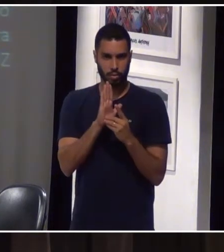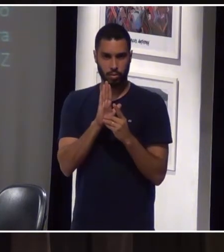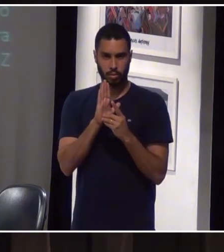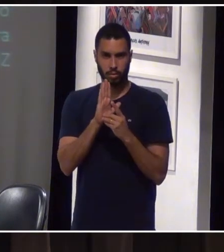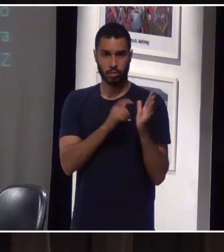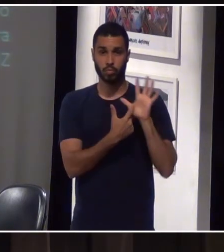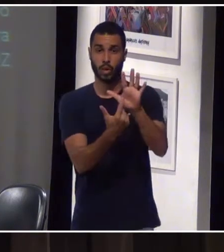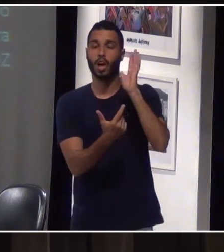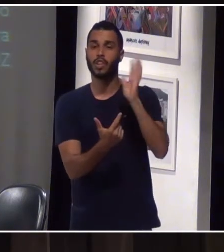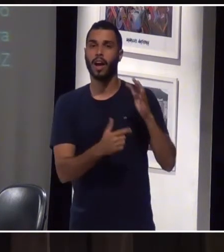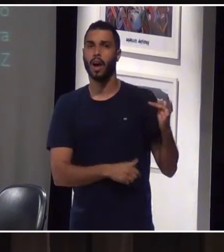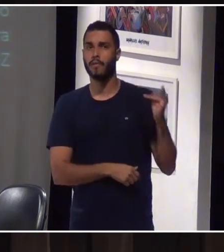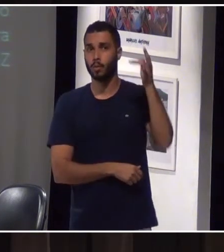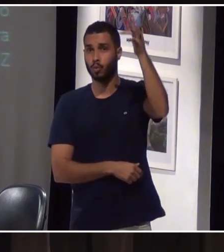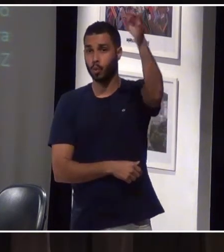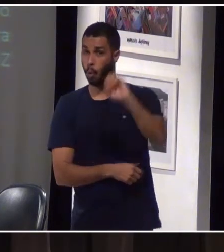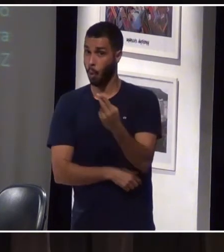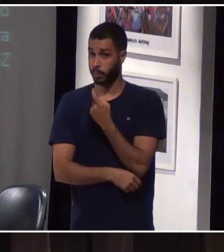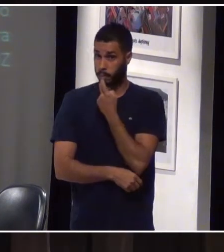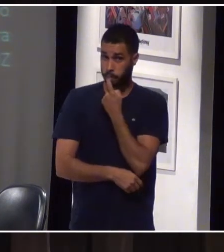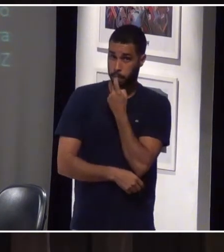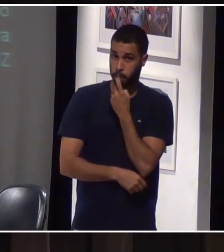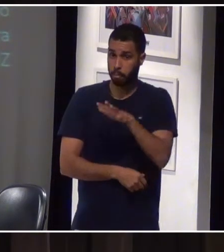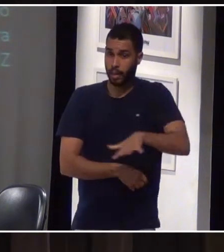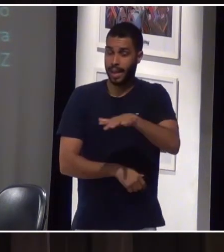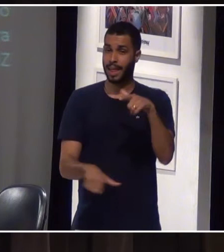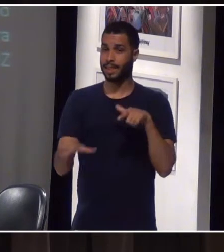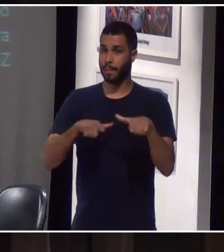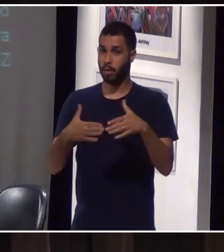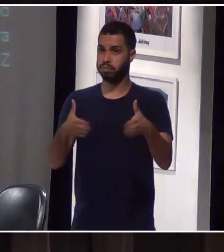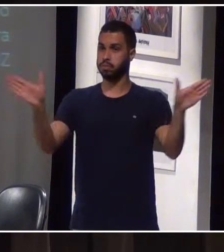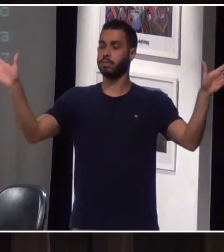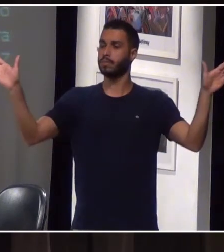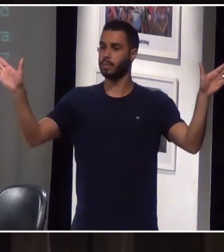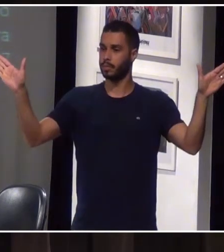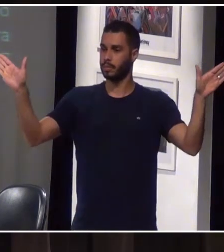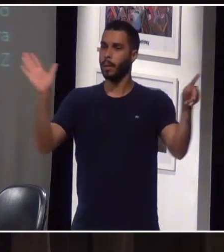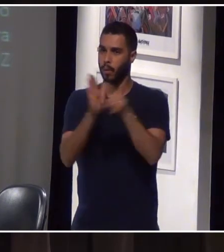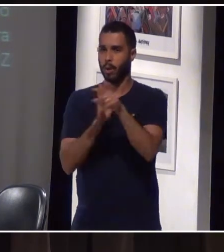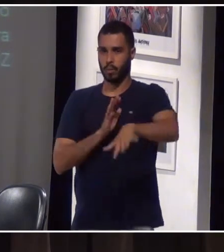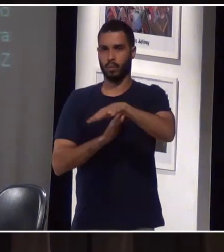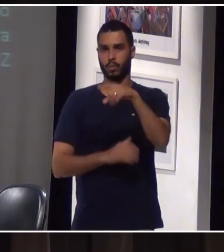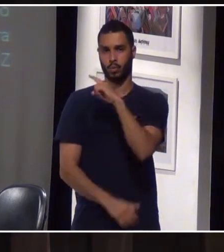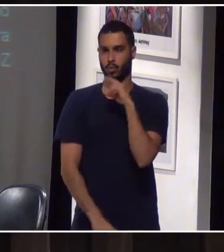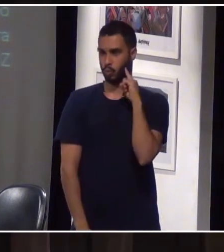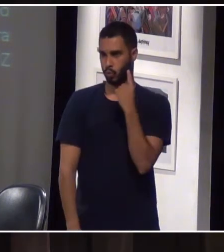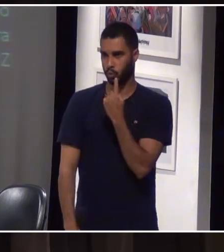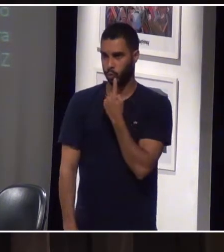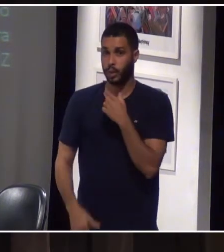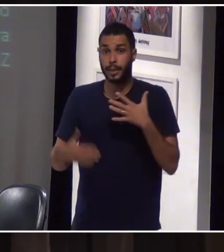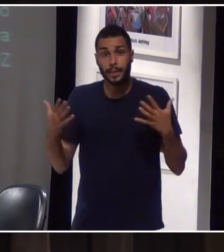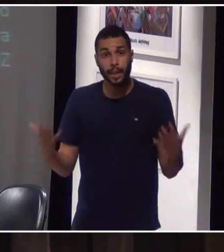sinalizava que, futuramente, ou muito em breve, um campo de trabalho estaria se abrindo para os surdos. E